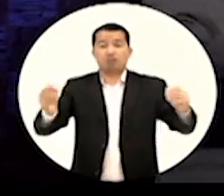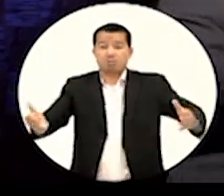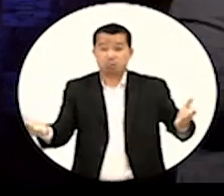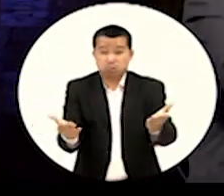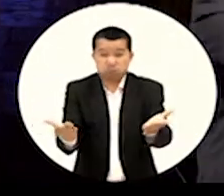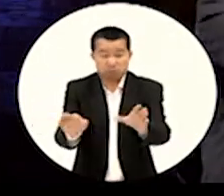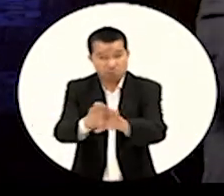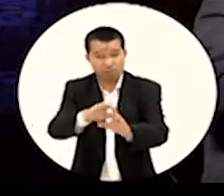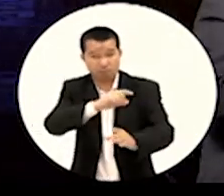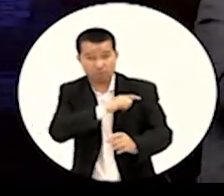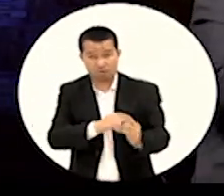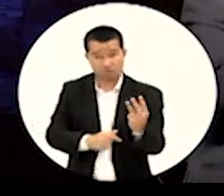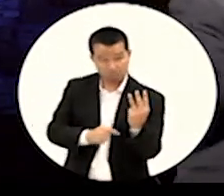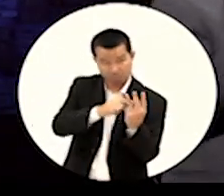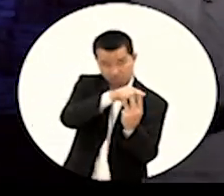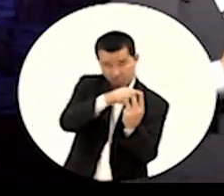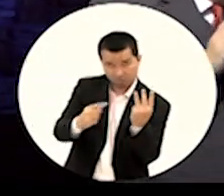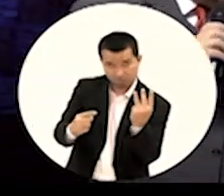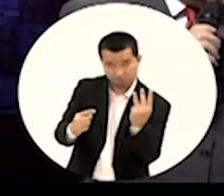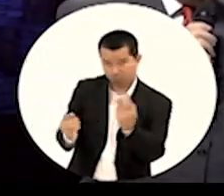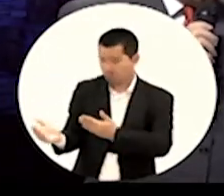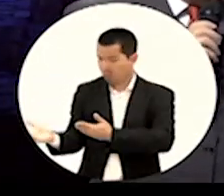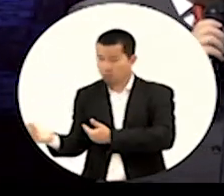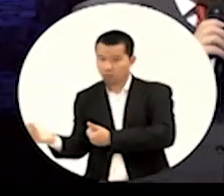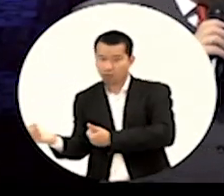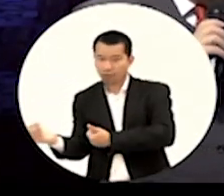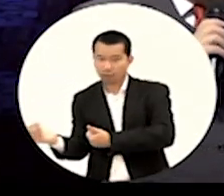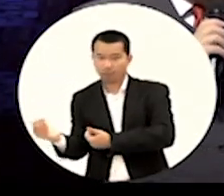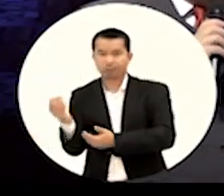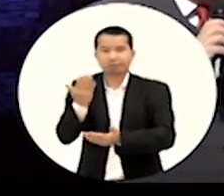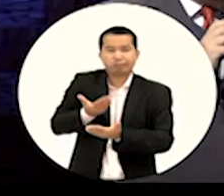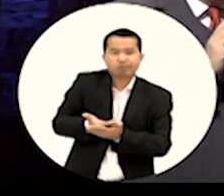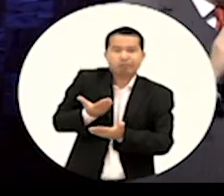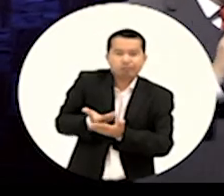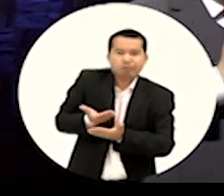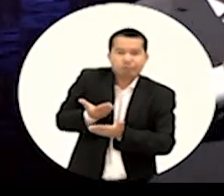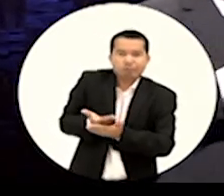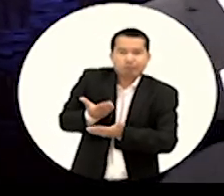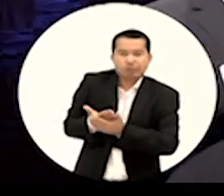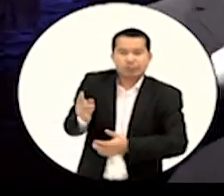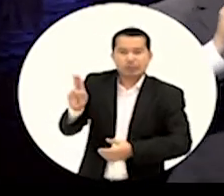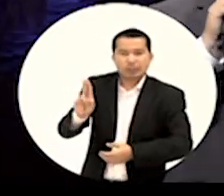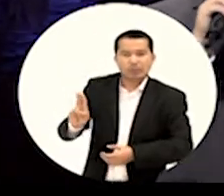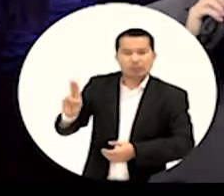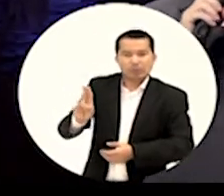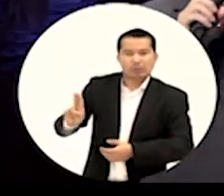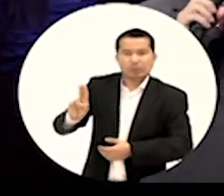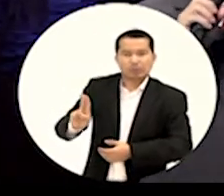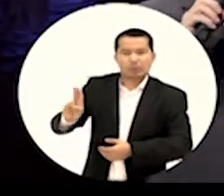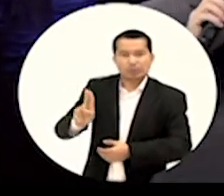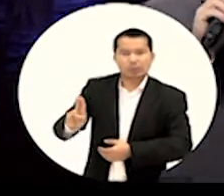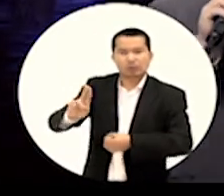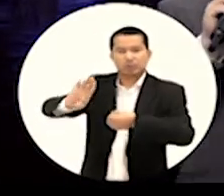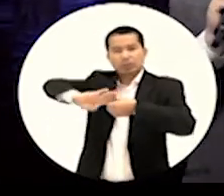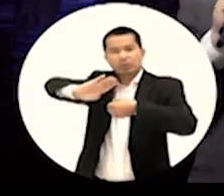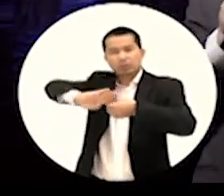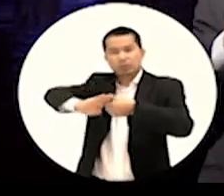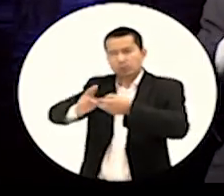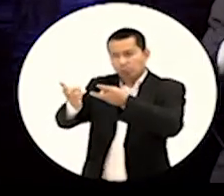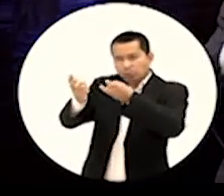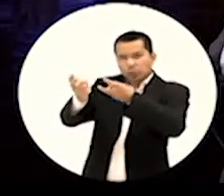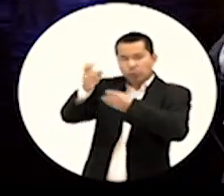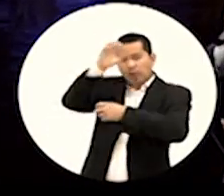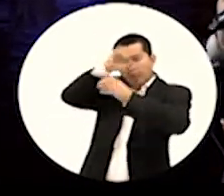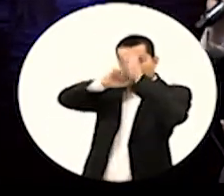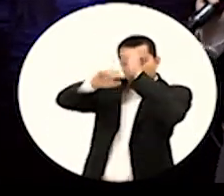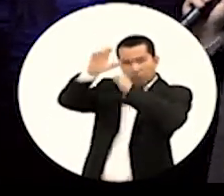destruído as formas religiosas, que havia colocado esses 3 jovens na universidade lá da